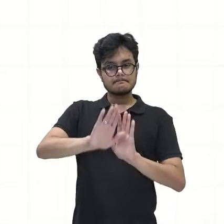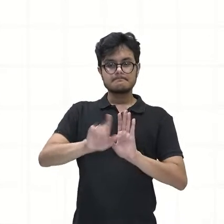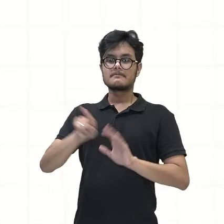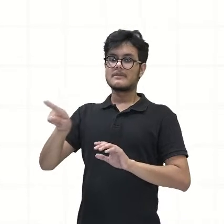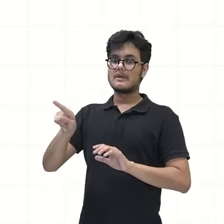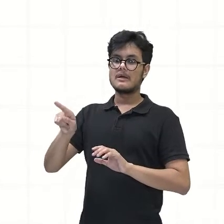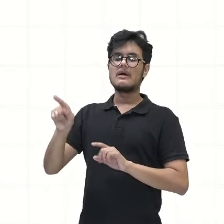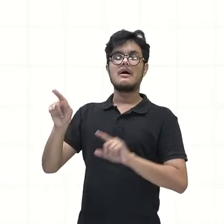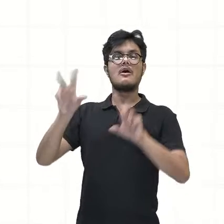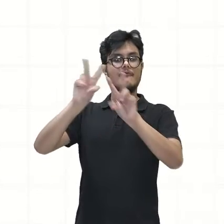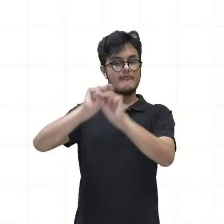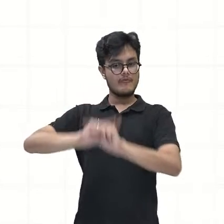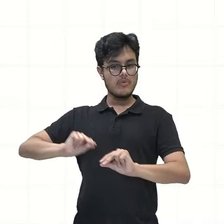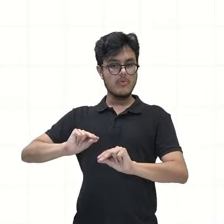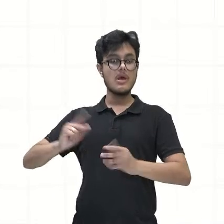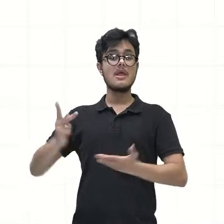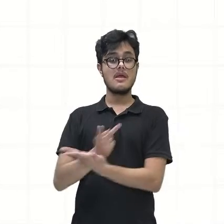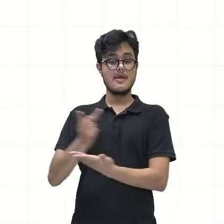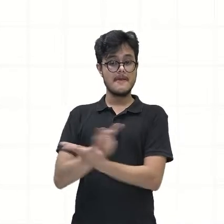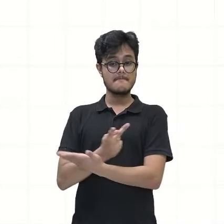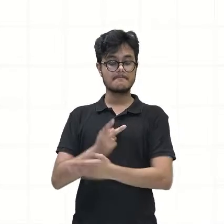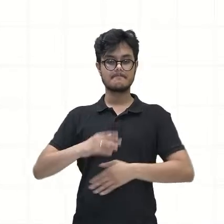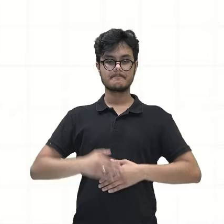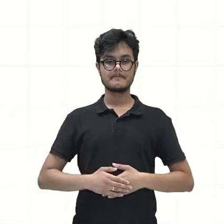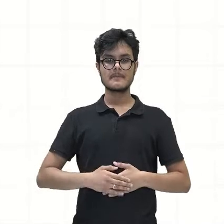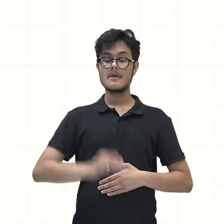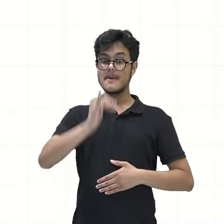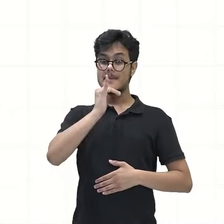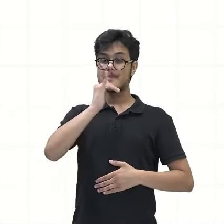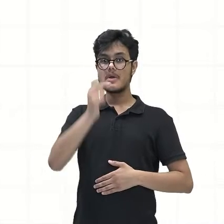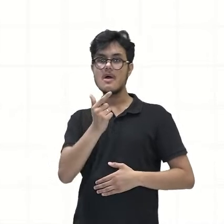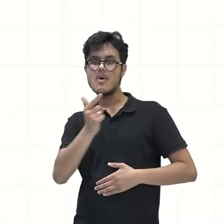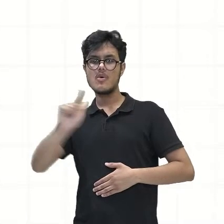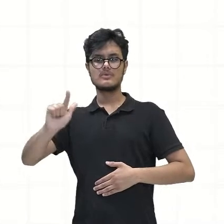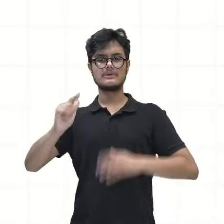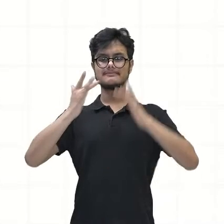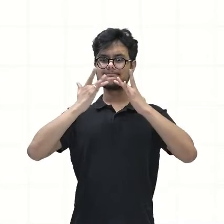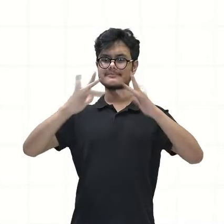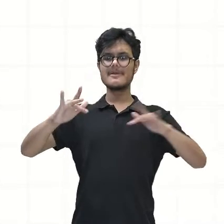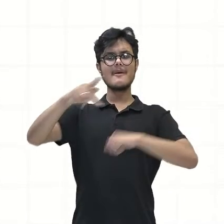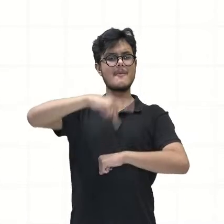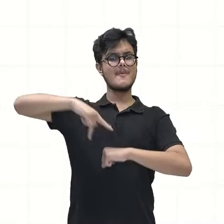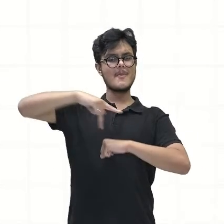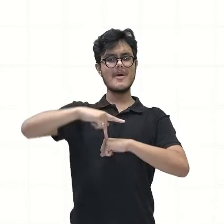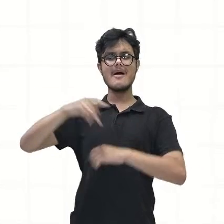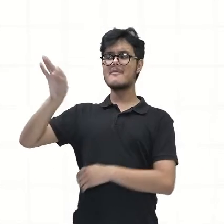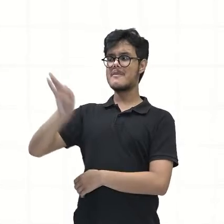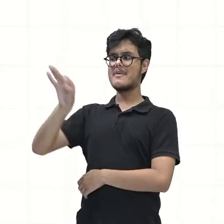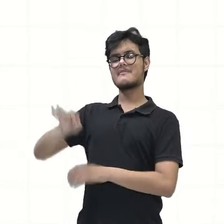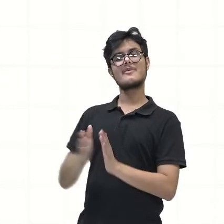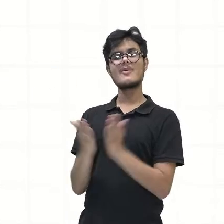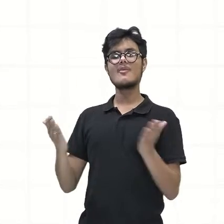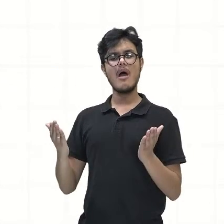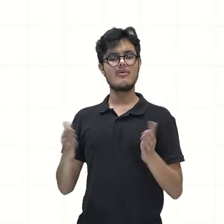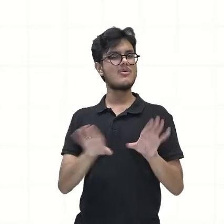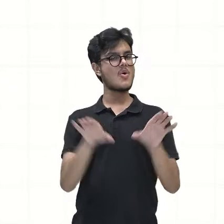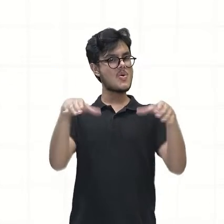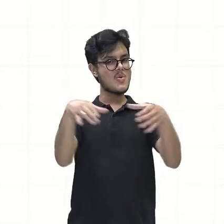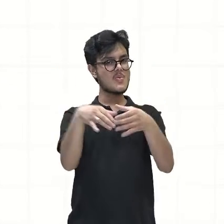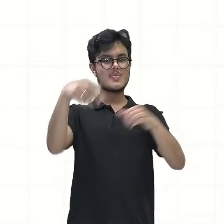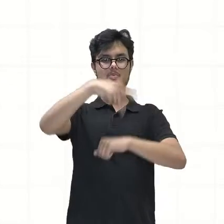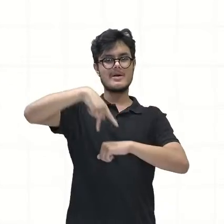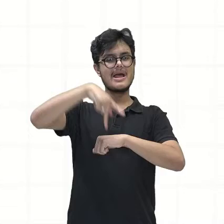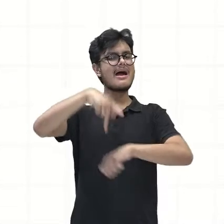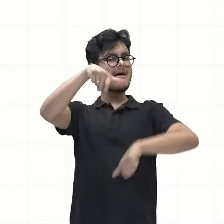erro. Outra coisa que eu também não posso afirmar aqui, eu não sei quais são os países que estão envolvidos. Tudo